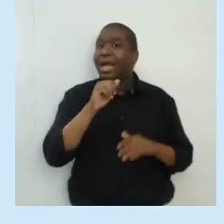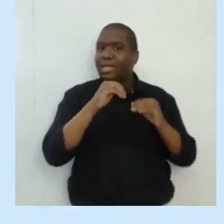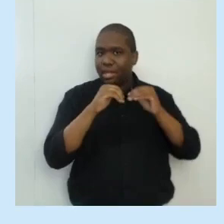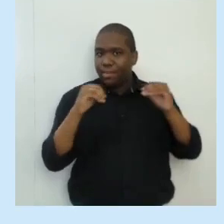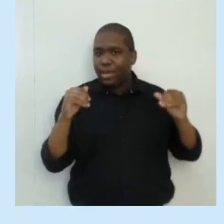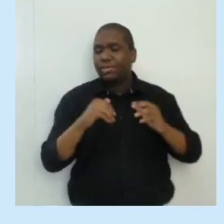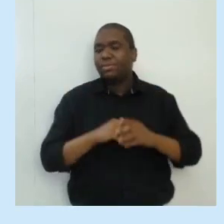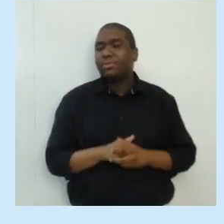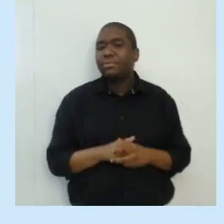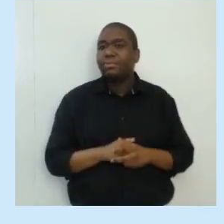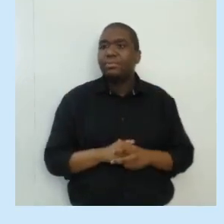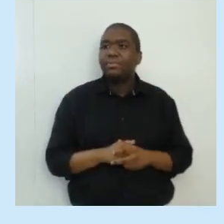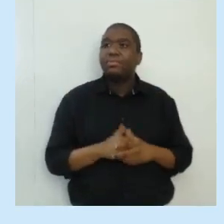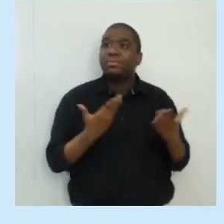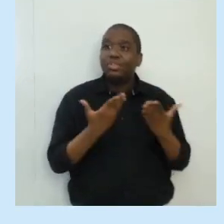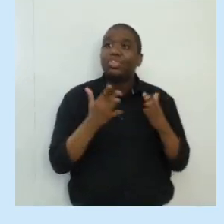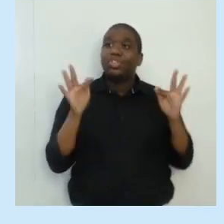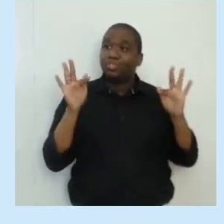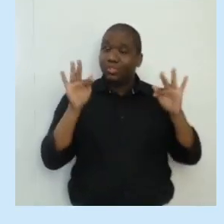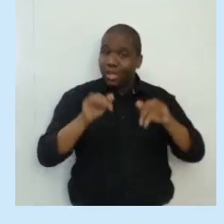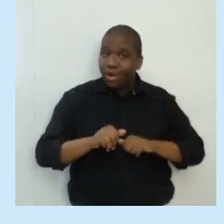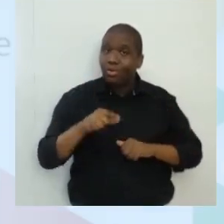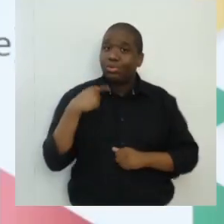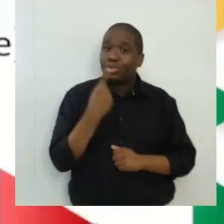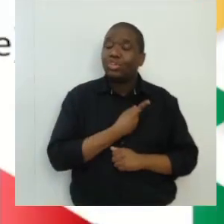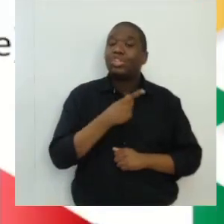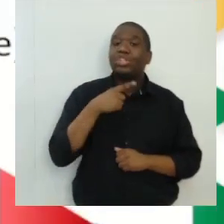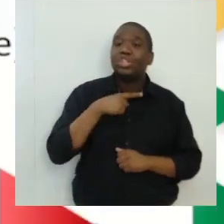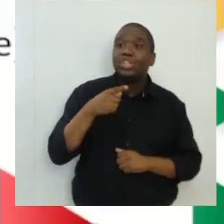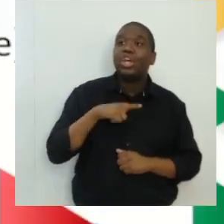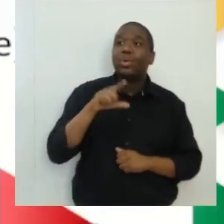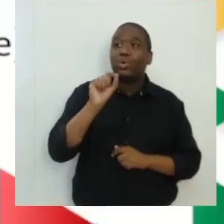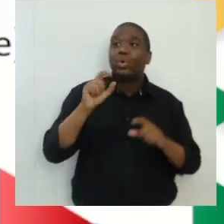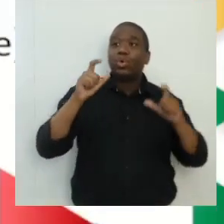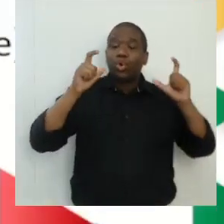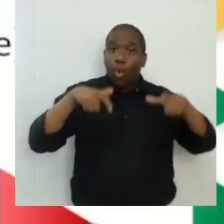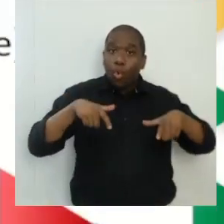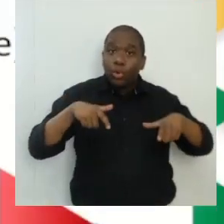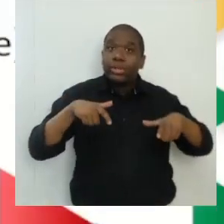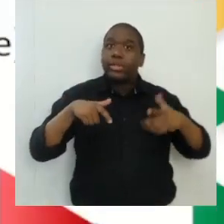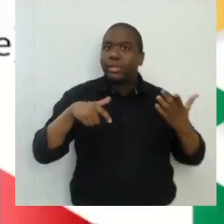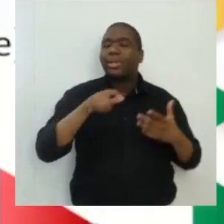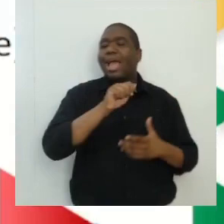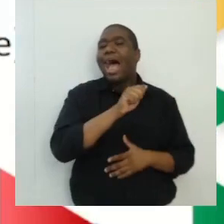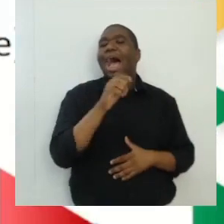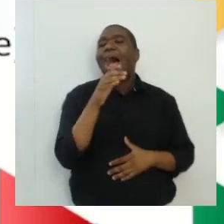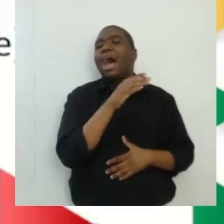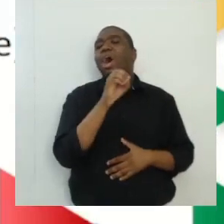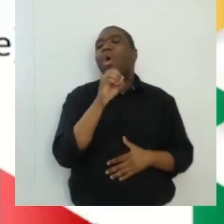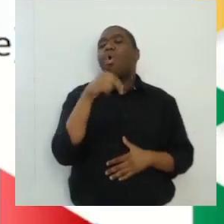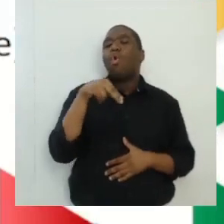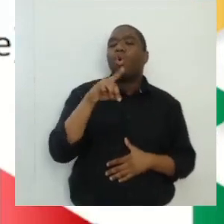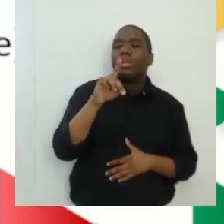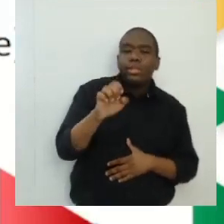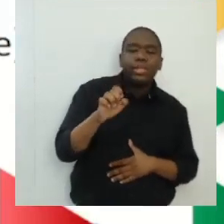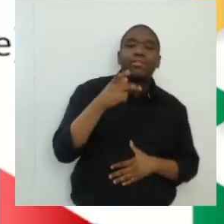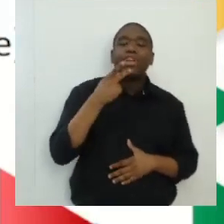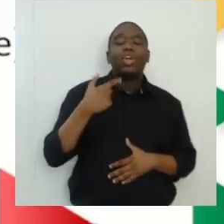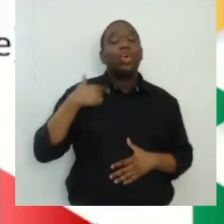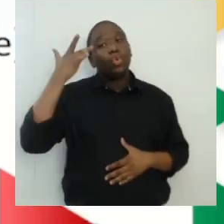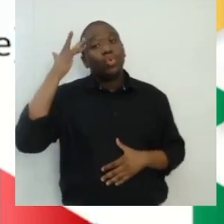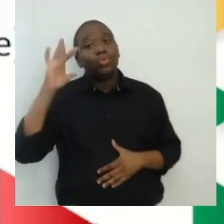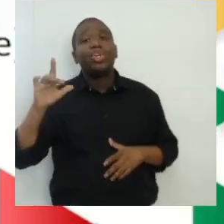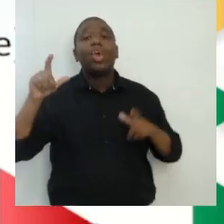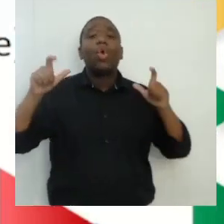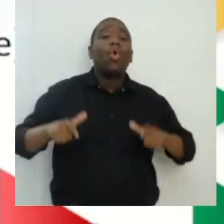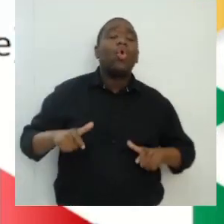baixo. Para finalizar, a gente tem o onde do aonde. Onde? Não sei onde